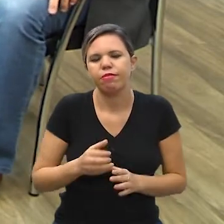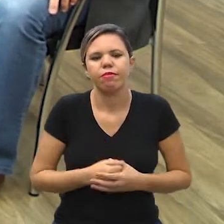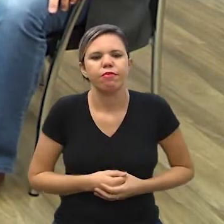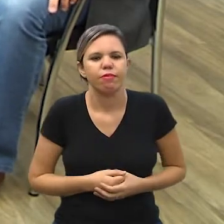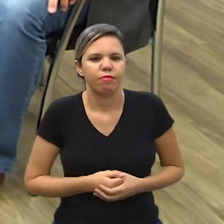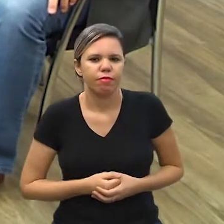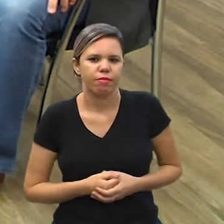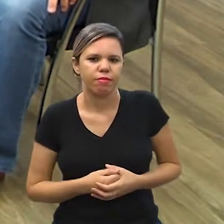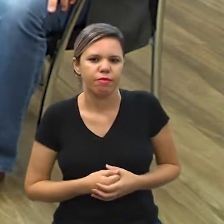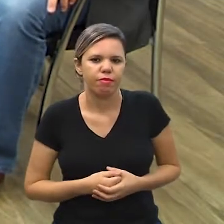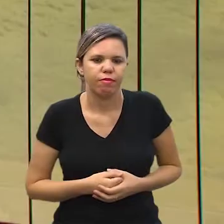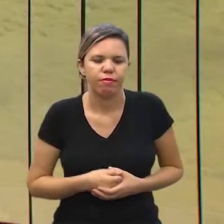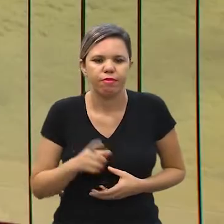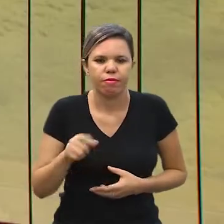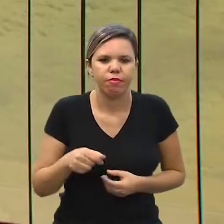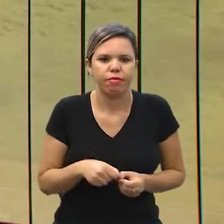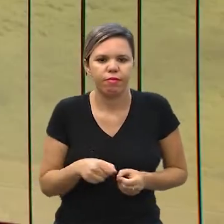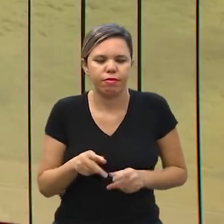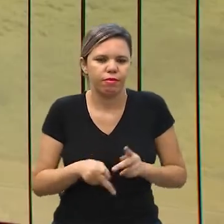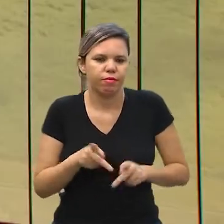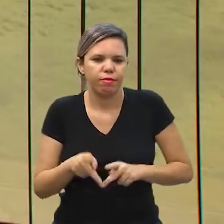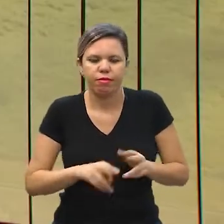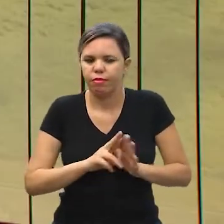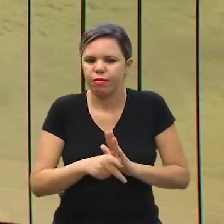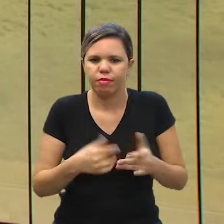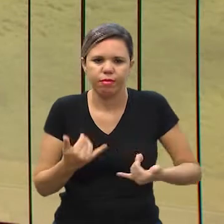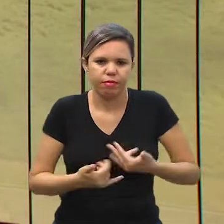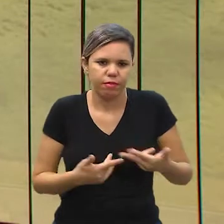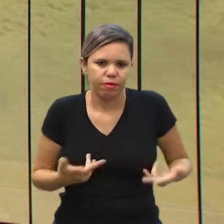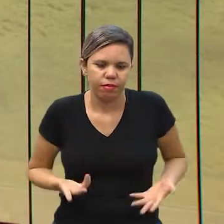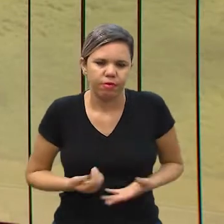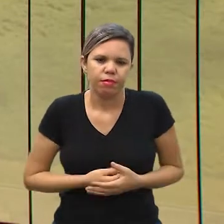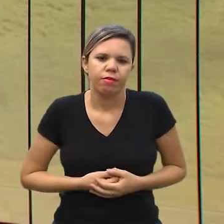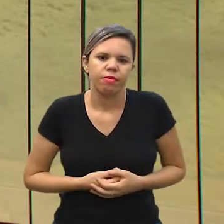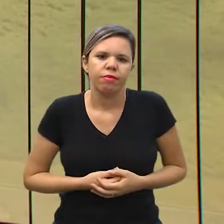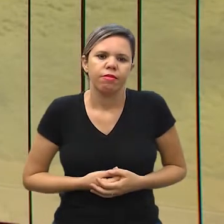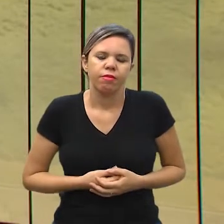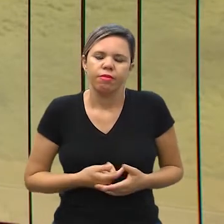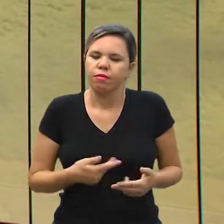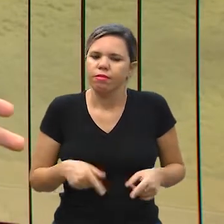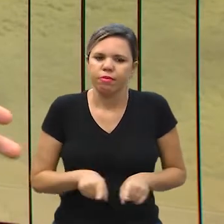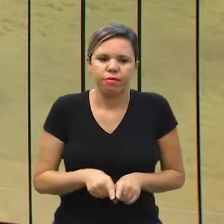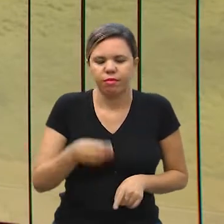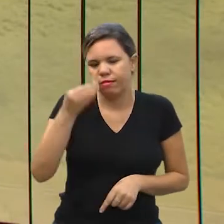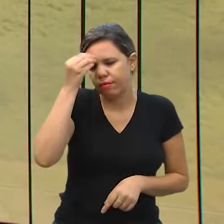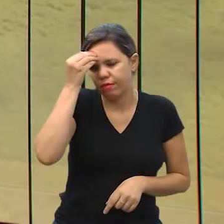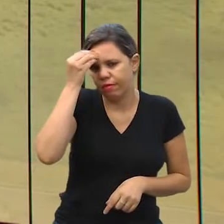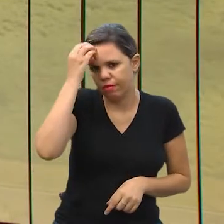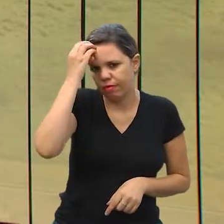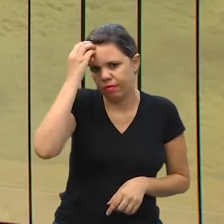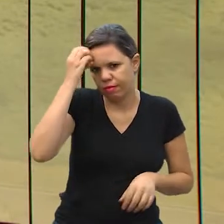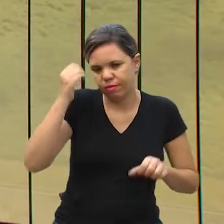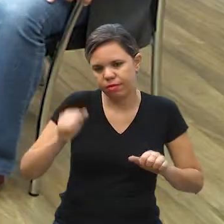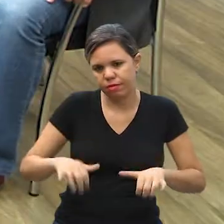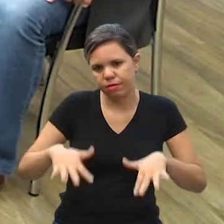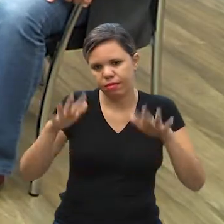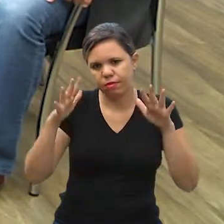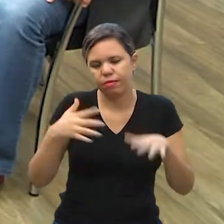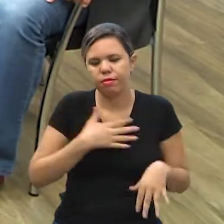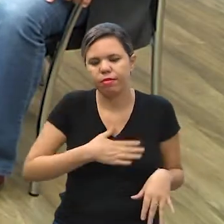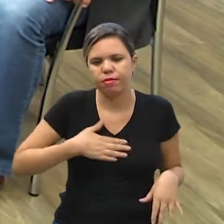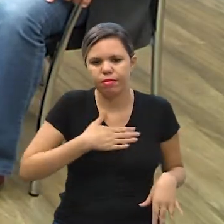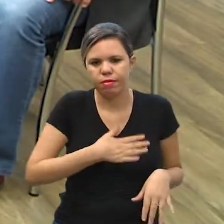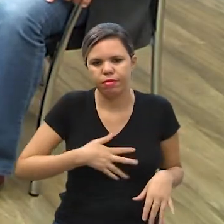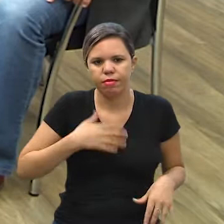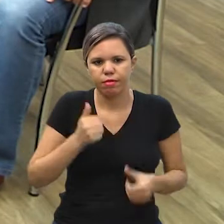futebolzinho ela então isso isso aqui atrair Mas tinha várias brincadeiras aí coisas assim que marcaram a infância e